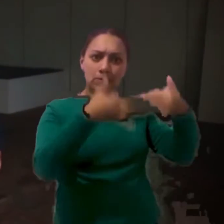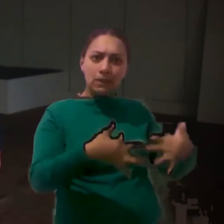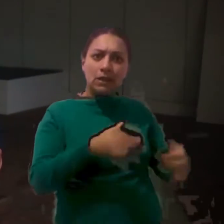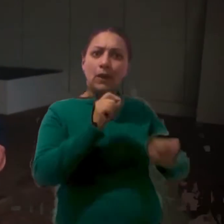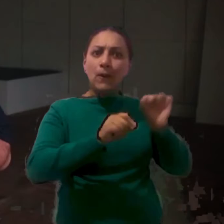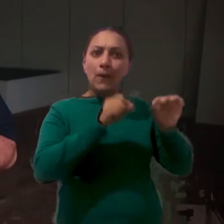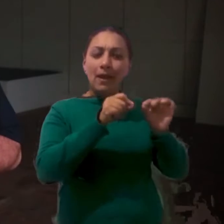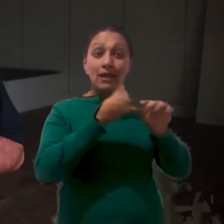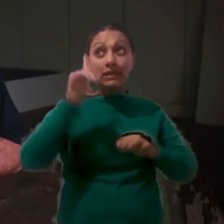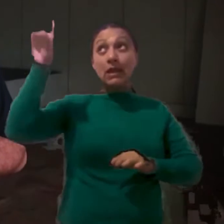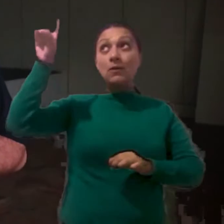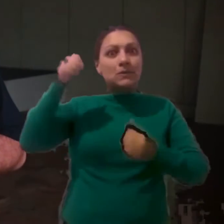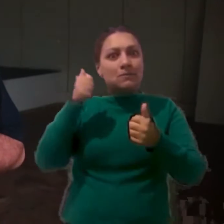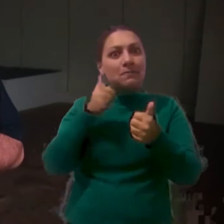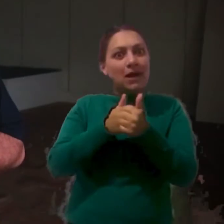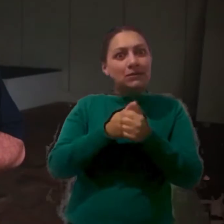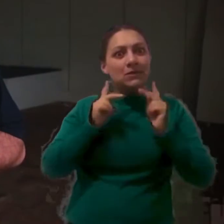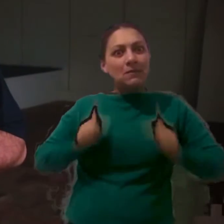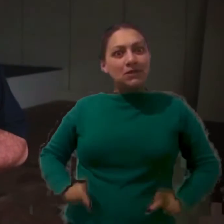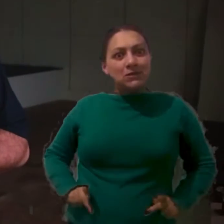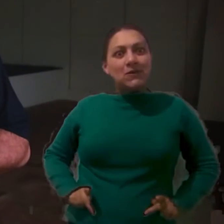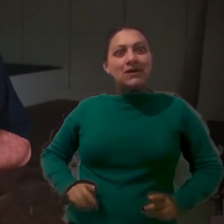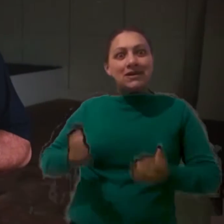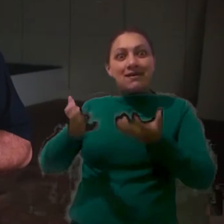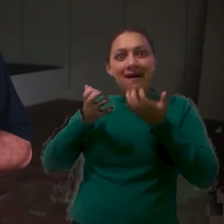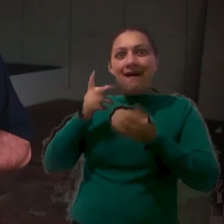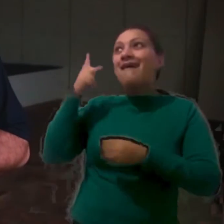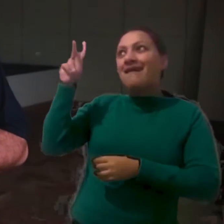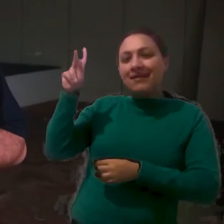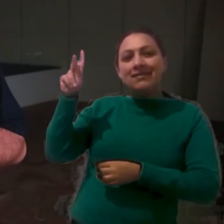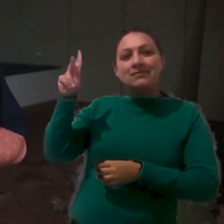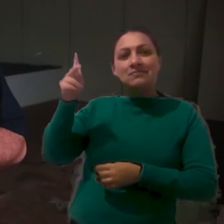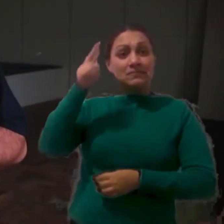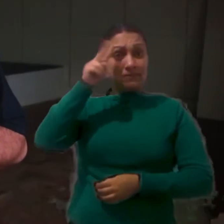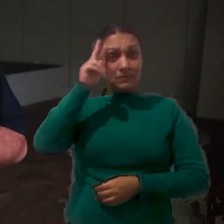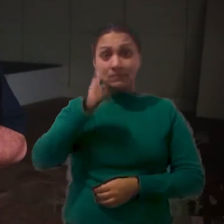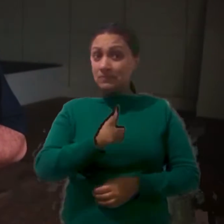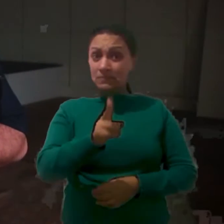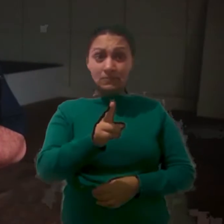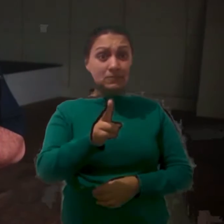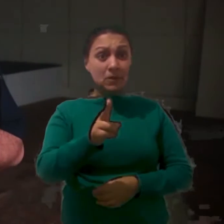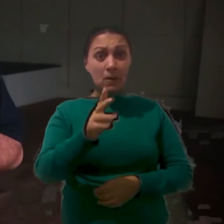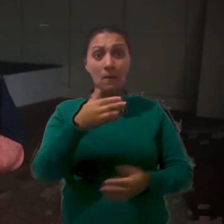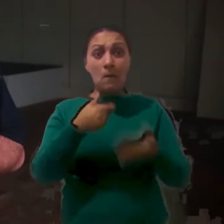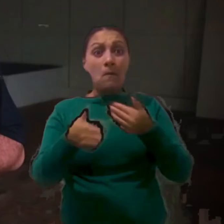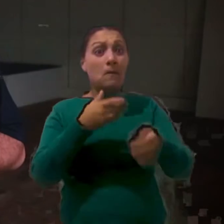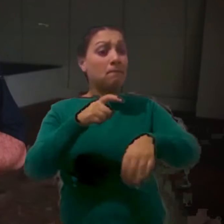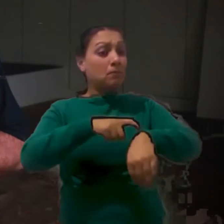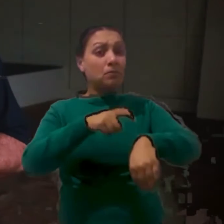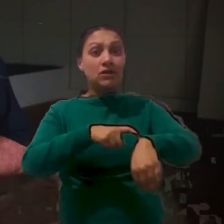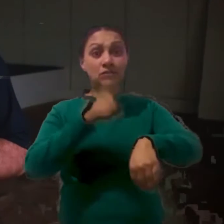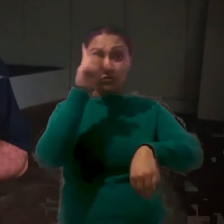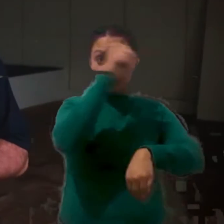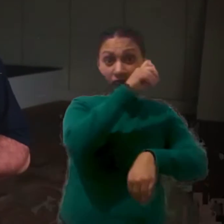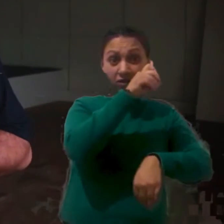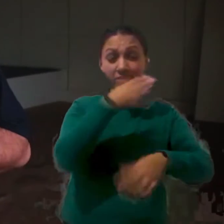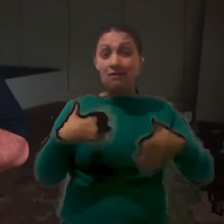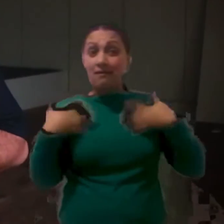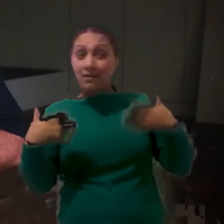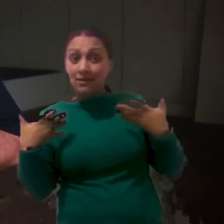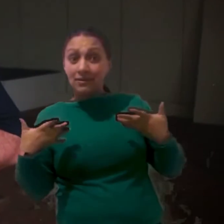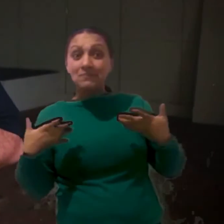é que está o senhor daqueles que o invoco lembre-se disso todos os dias lembre-se disso a todo momento seja ele